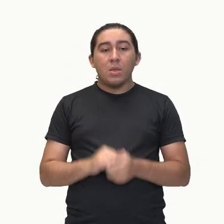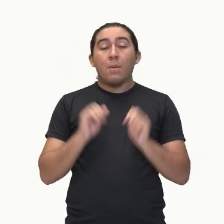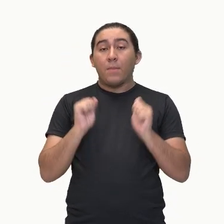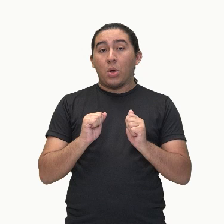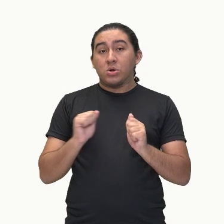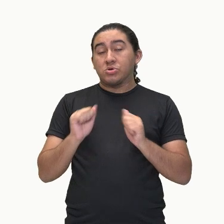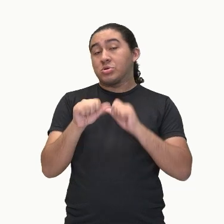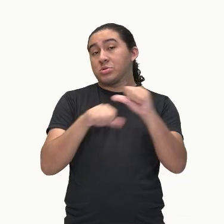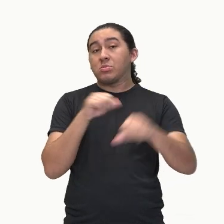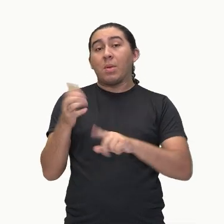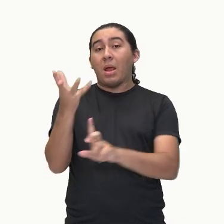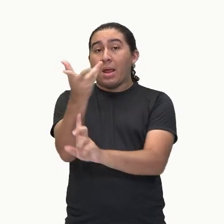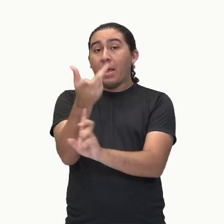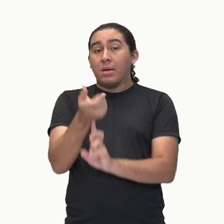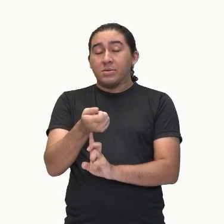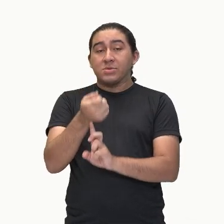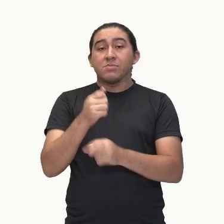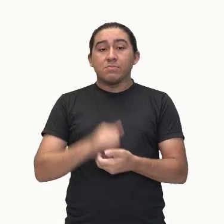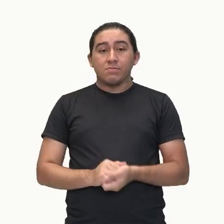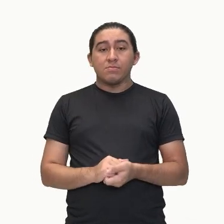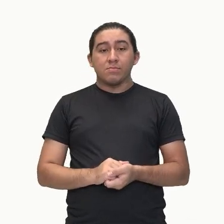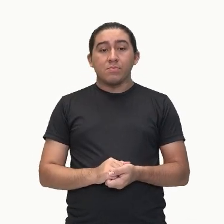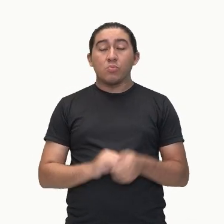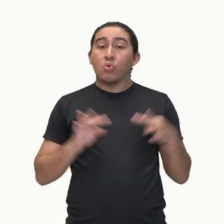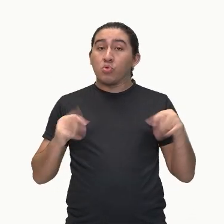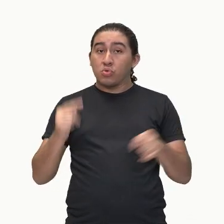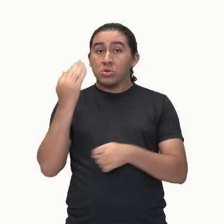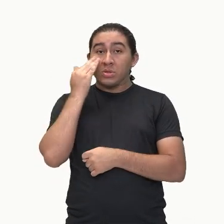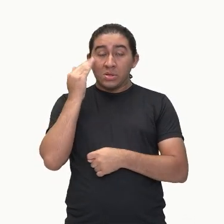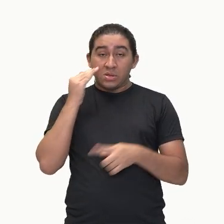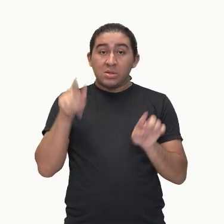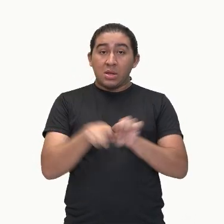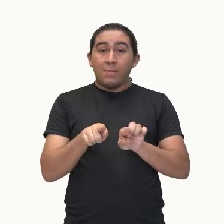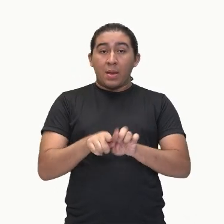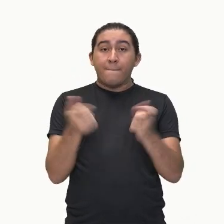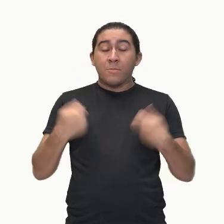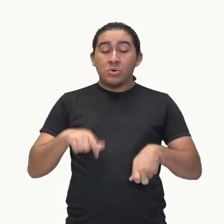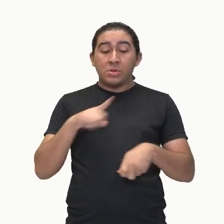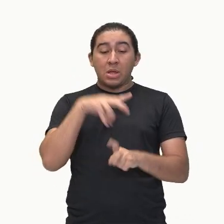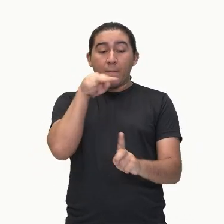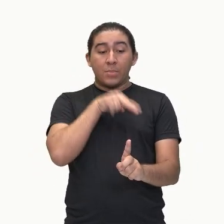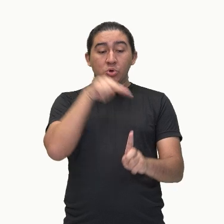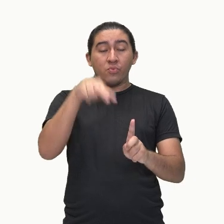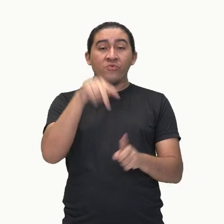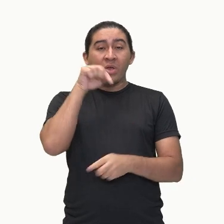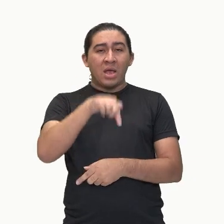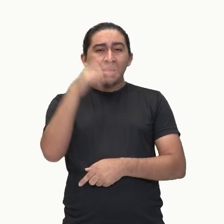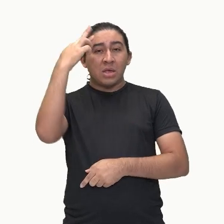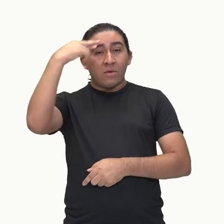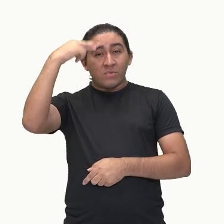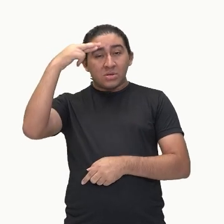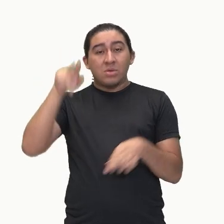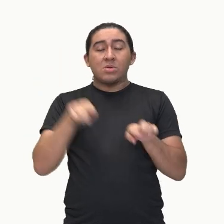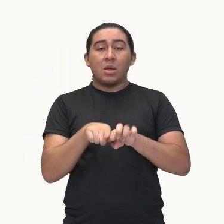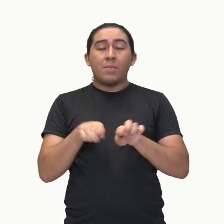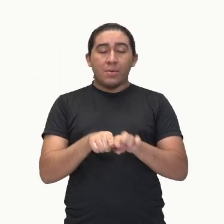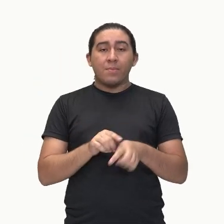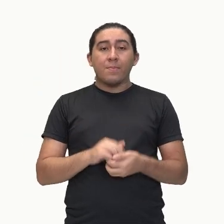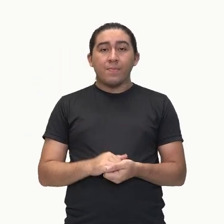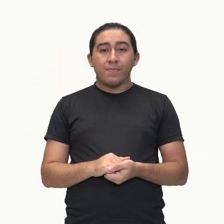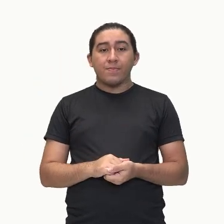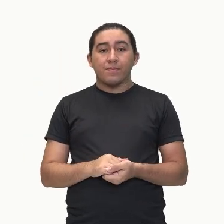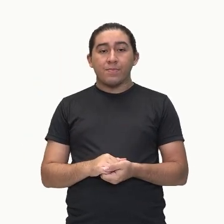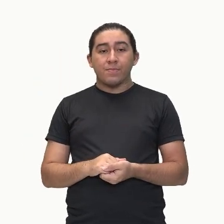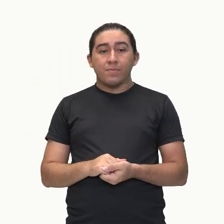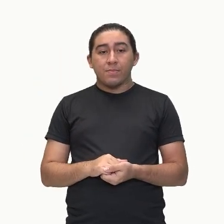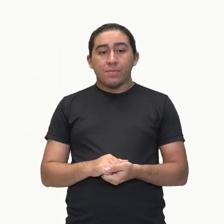arte. Tudo isso é compreendendo que também podemos ter esse olhar reflexivo, esse olhar em que